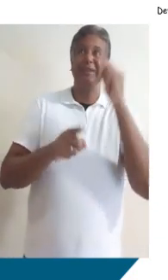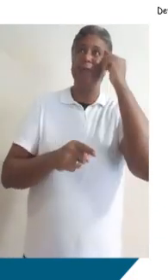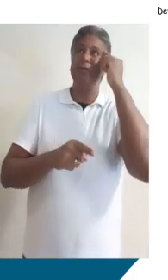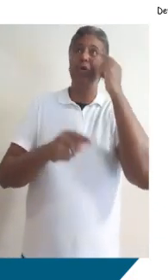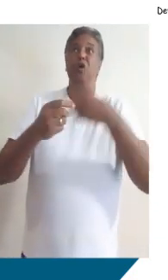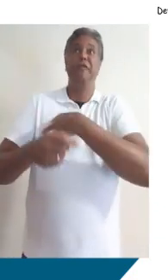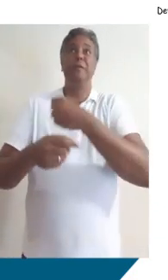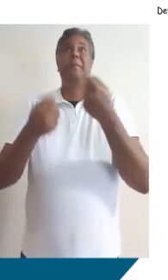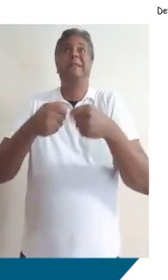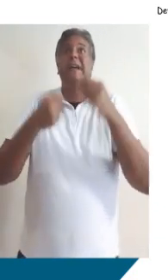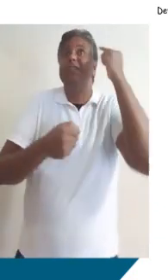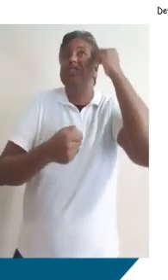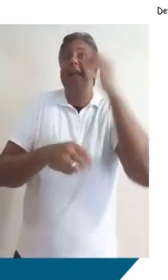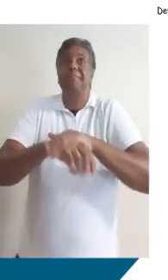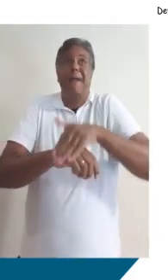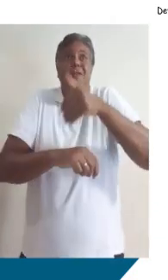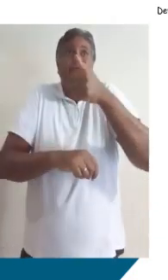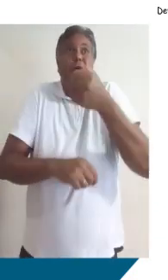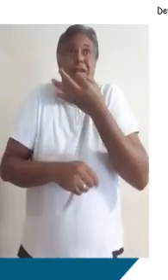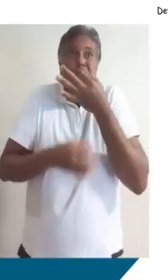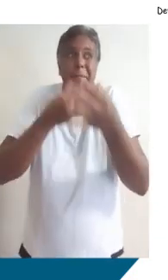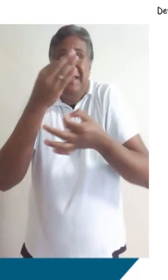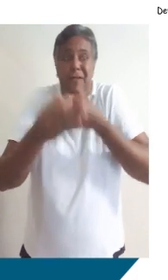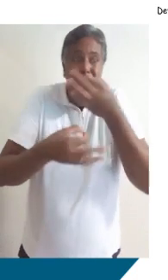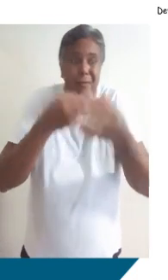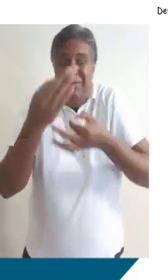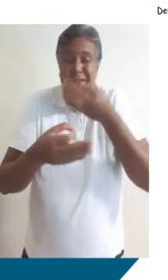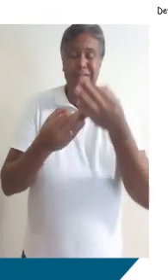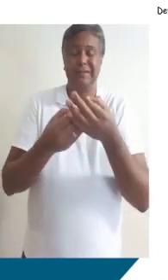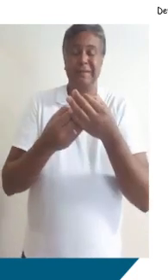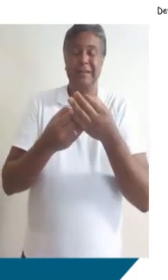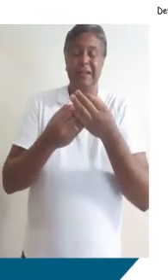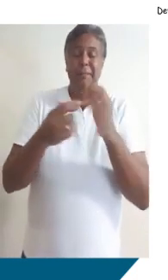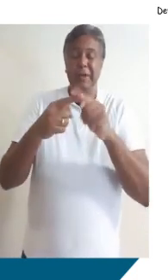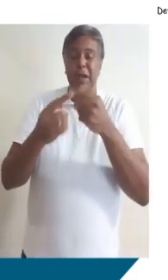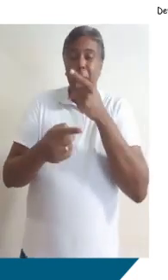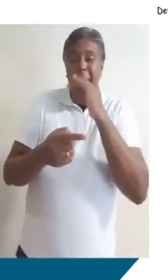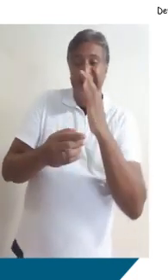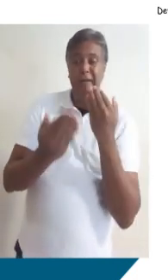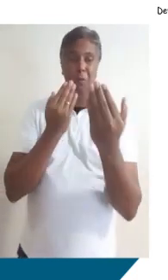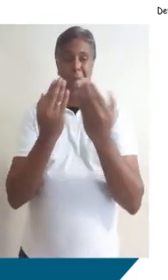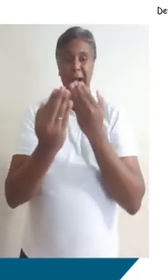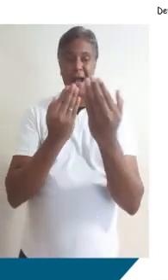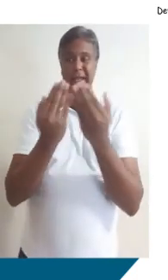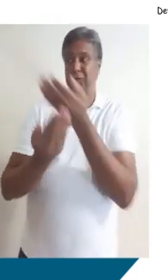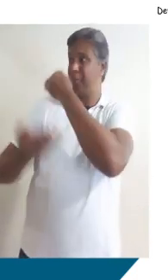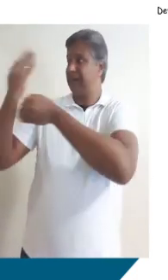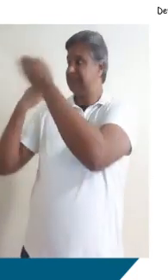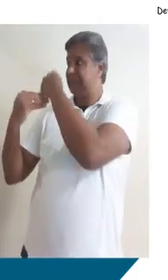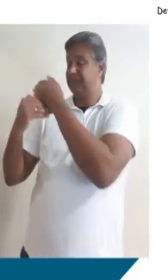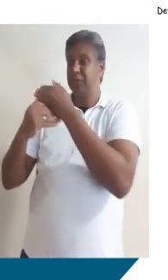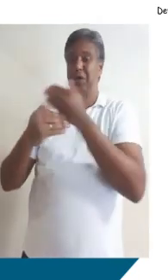devia voltar para casa às 4. Aproveitou a fala do pai, comparando a sua época com a do filho, e disse que o horário das